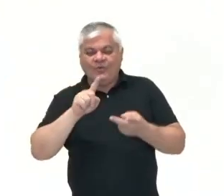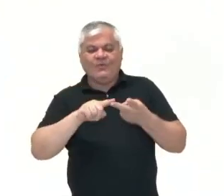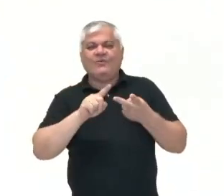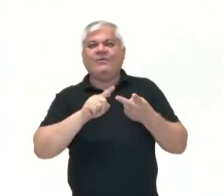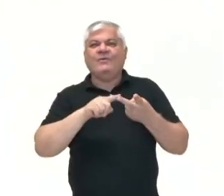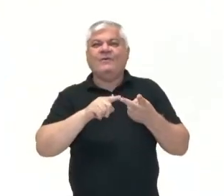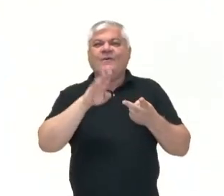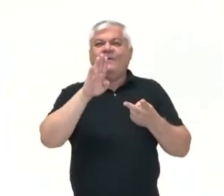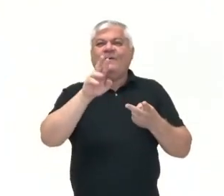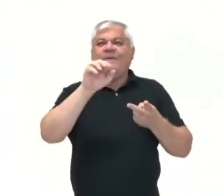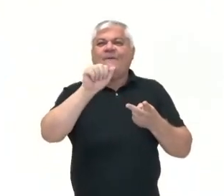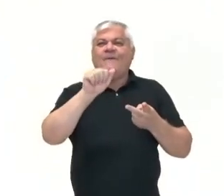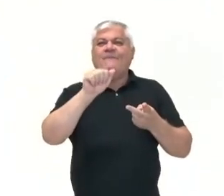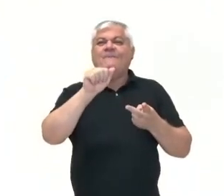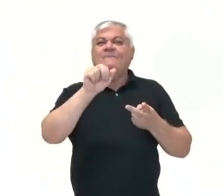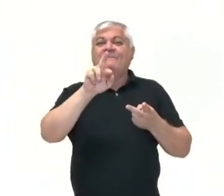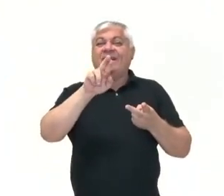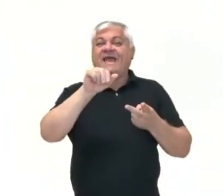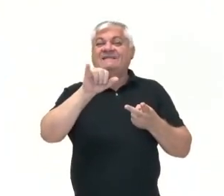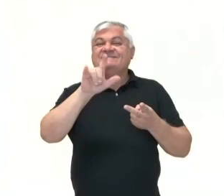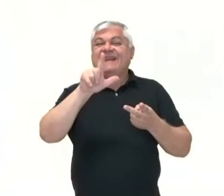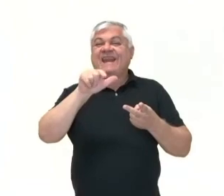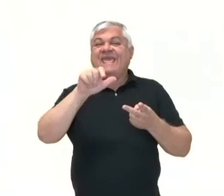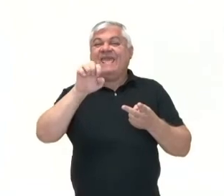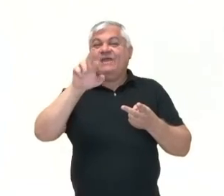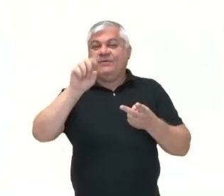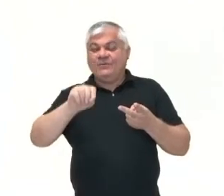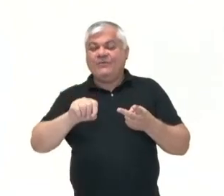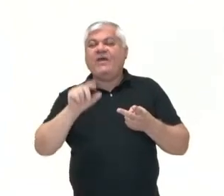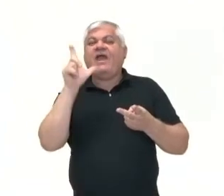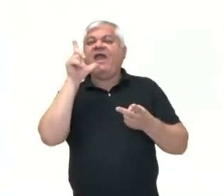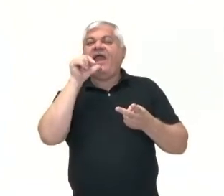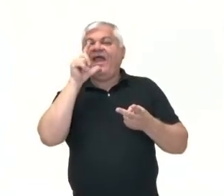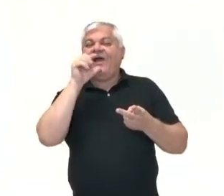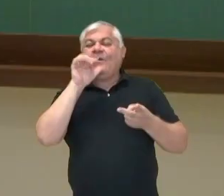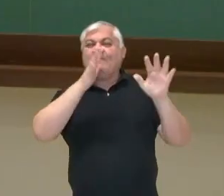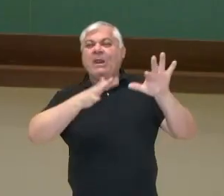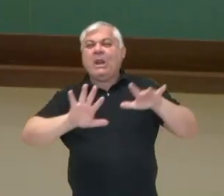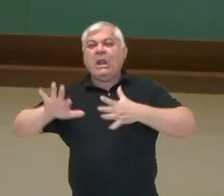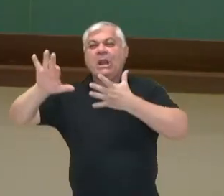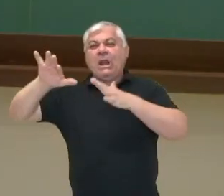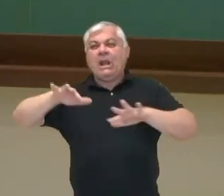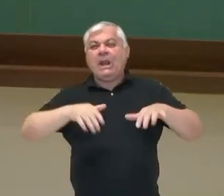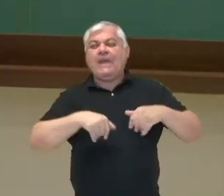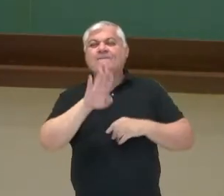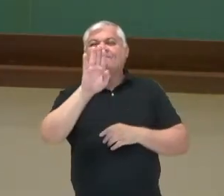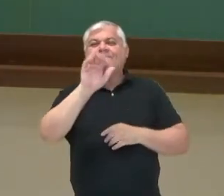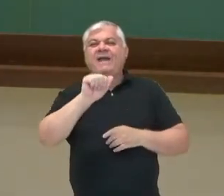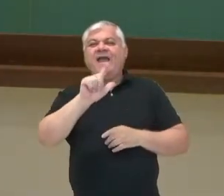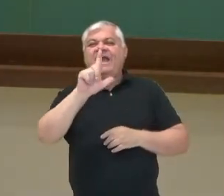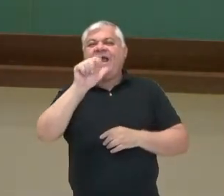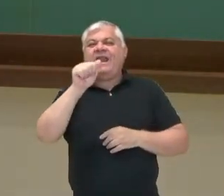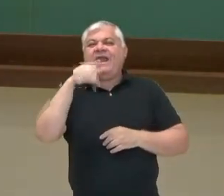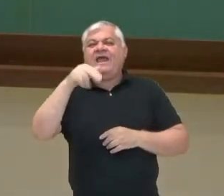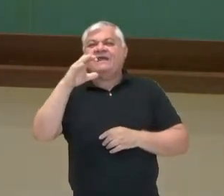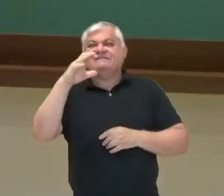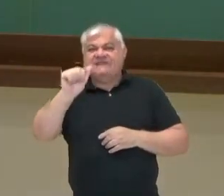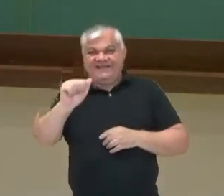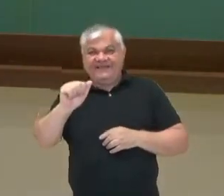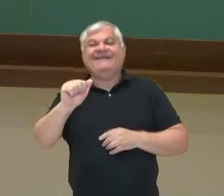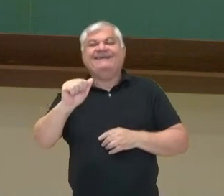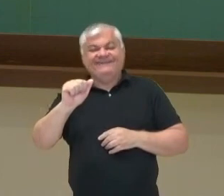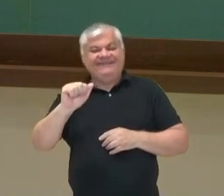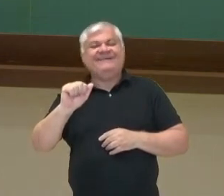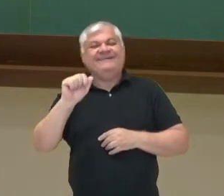de brasileiro, as águas balançam, em vez de as águas balançam, né? Então, conseguimos perceber